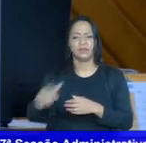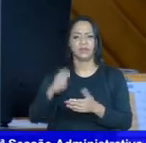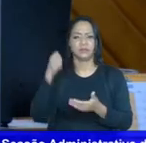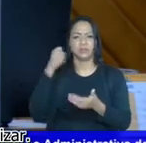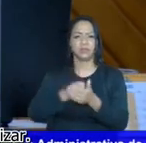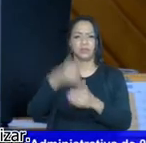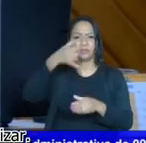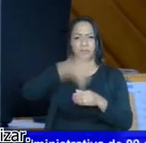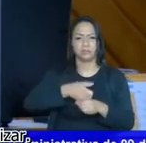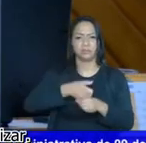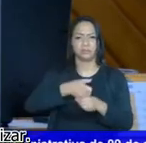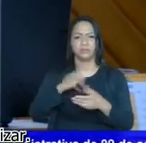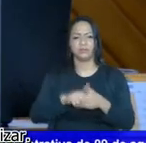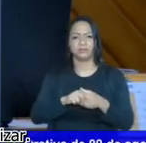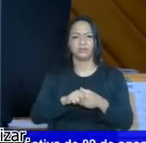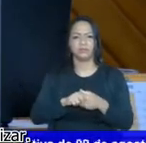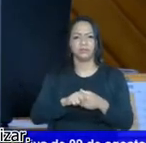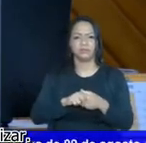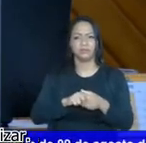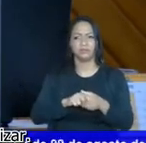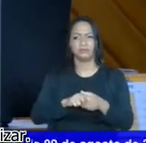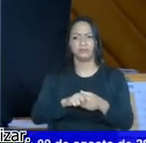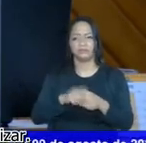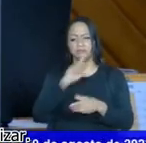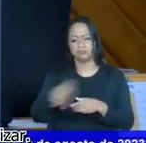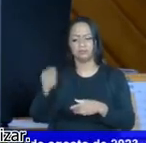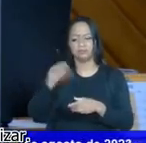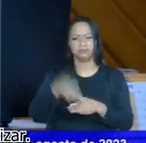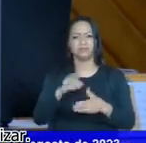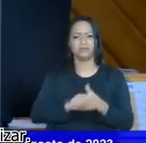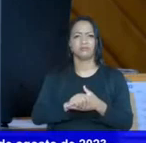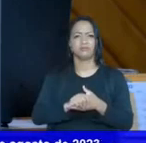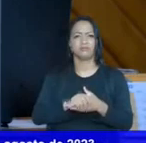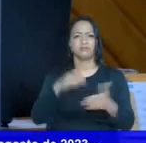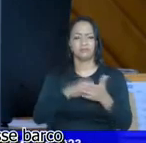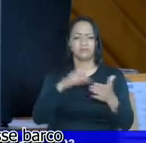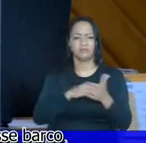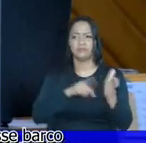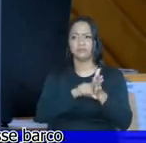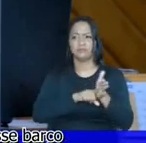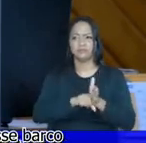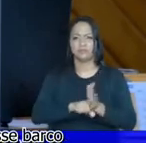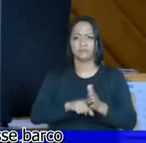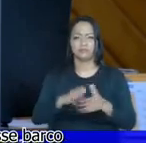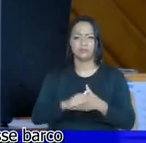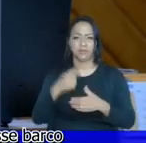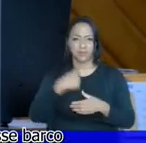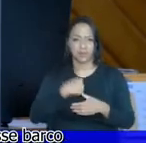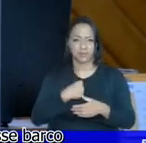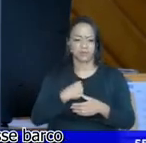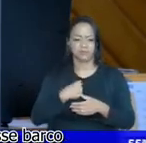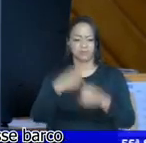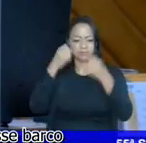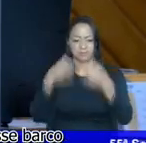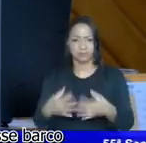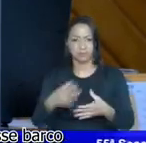combustível, ele rompe a trilha do dinheiro e me impede de fiscalizar. Eu, da forma como